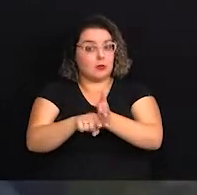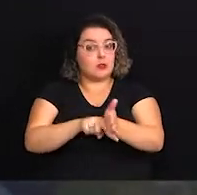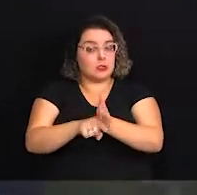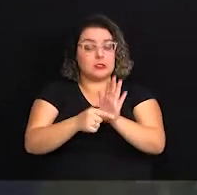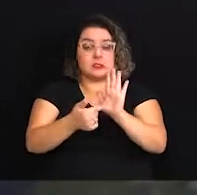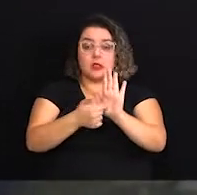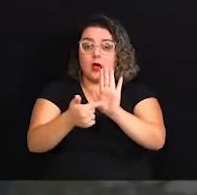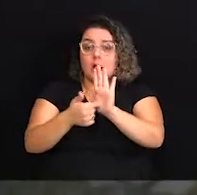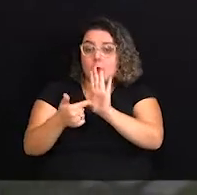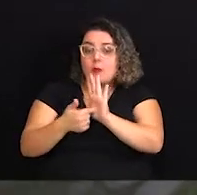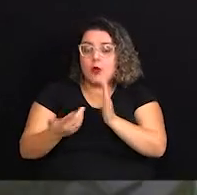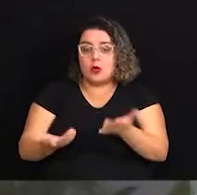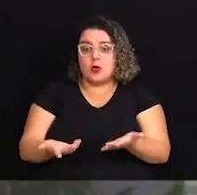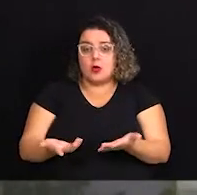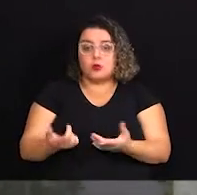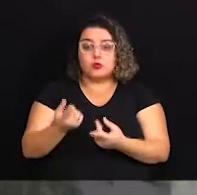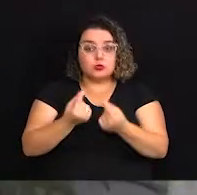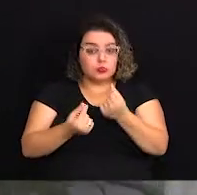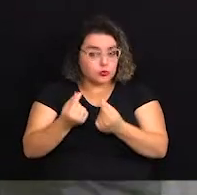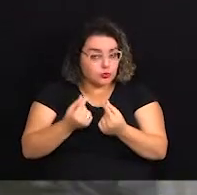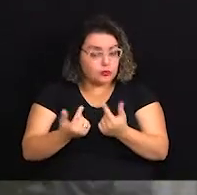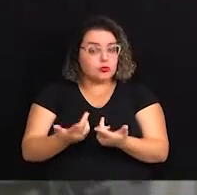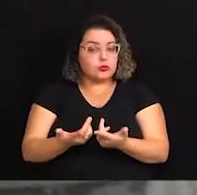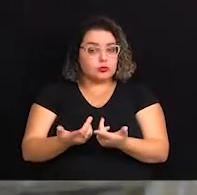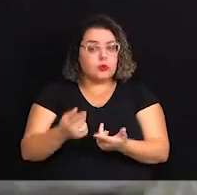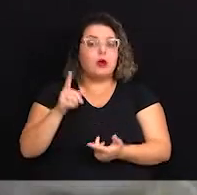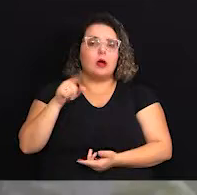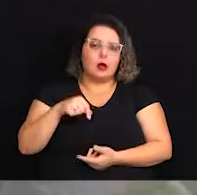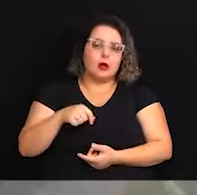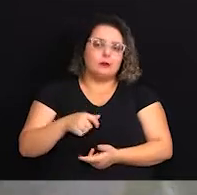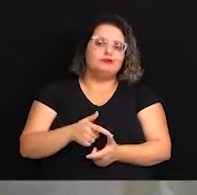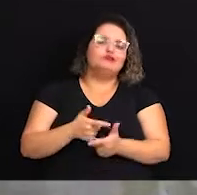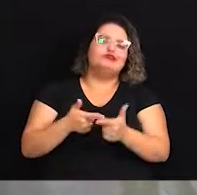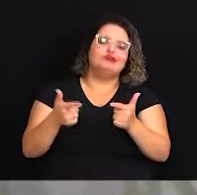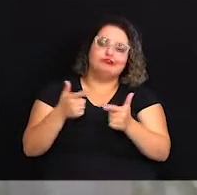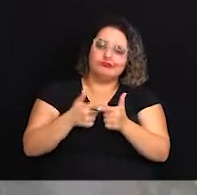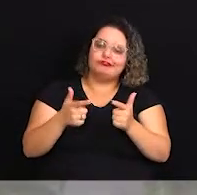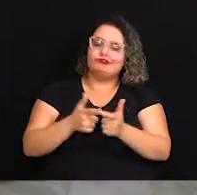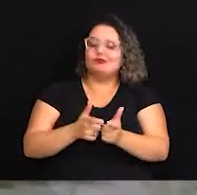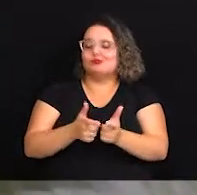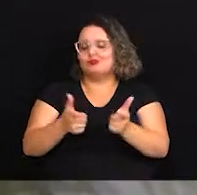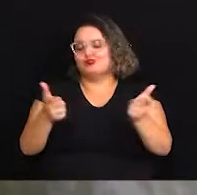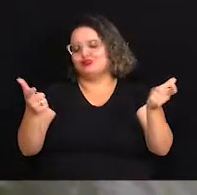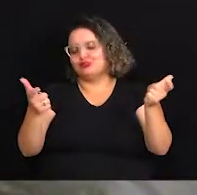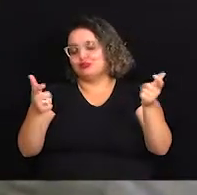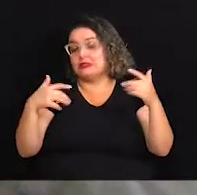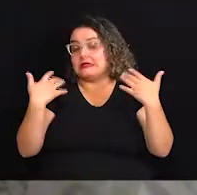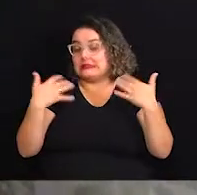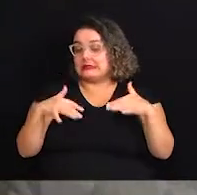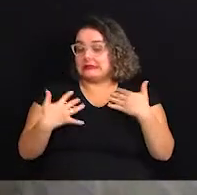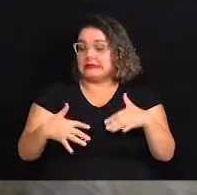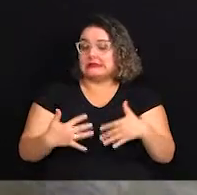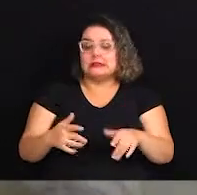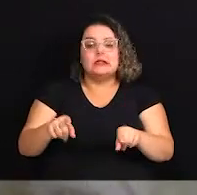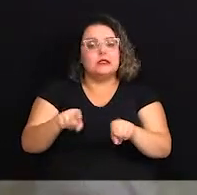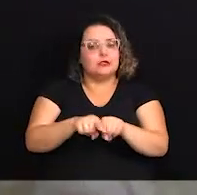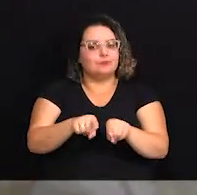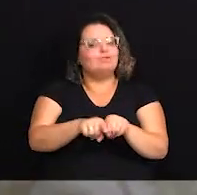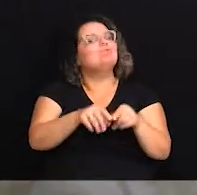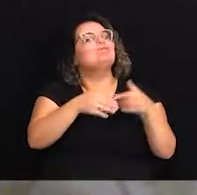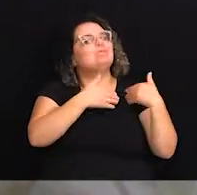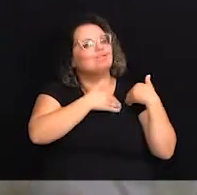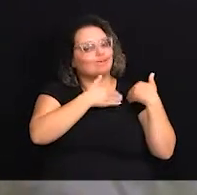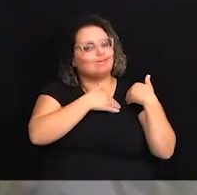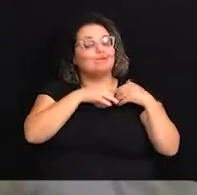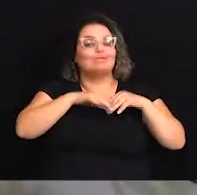que mostram que o dinheiro é um grande problema e muitas vezes ele é também